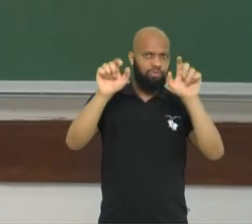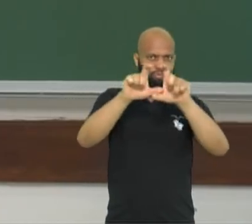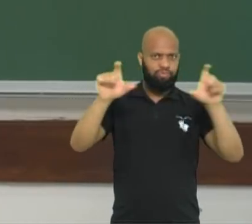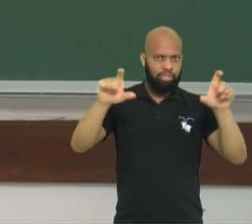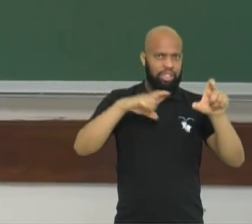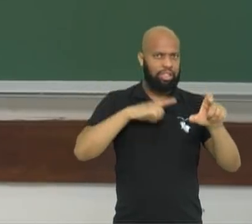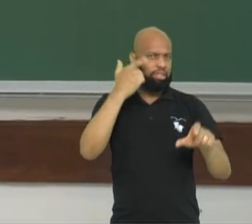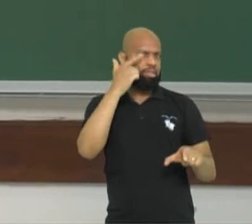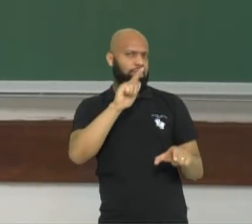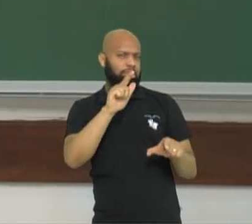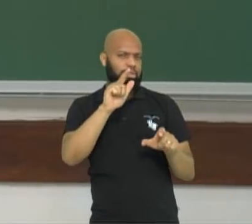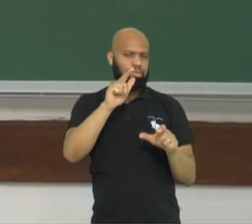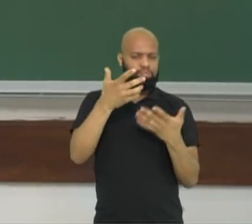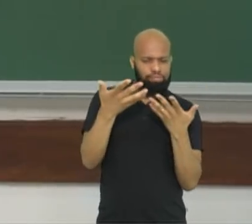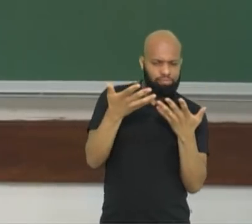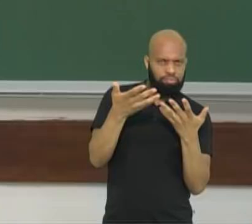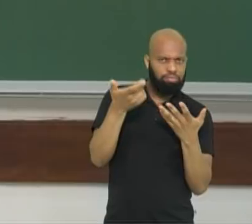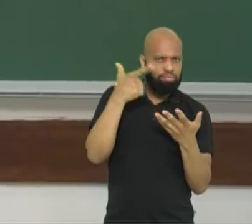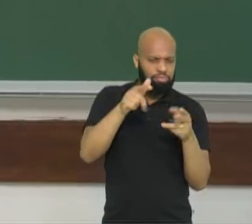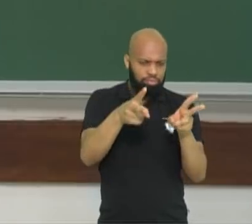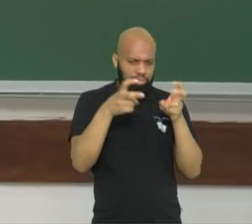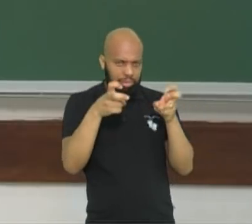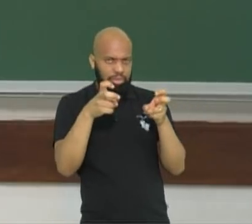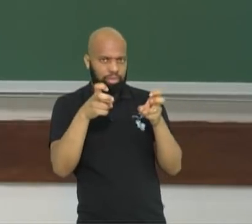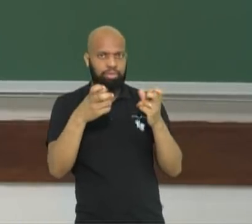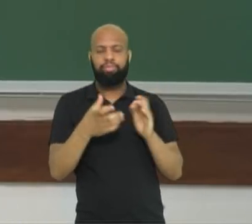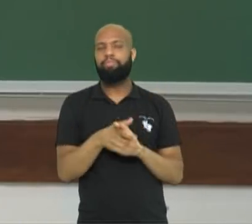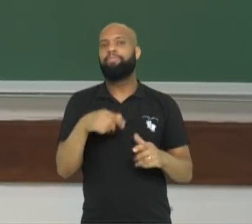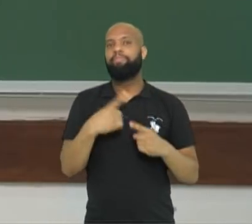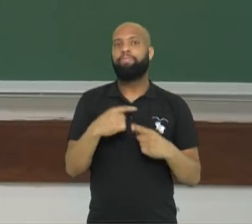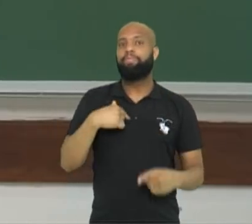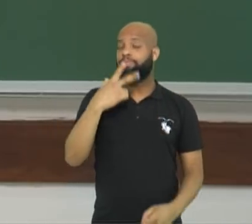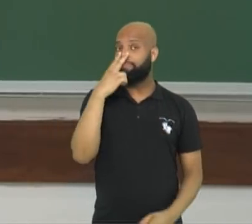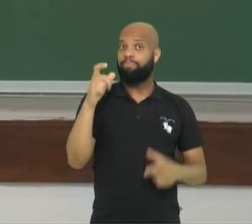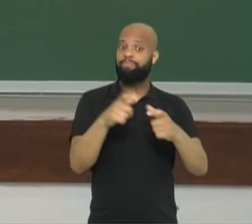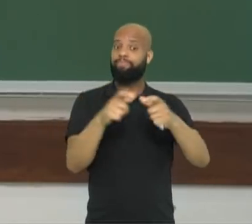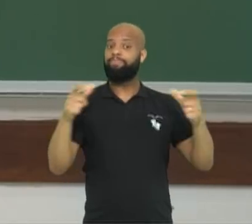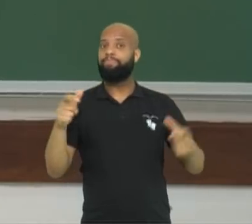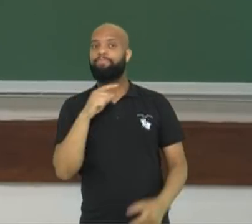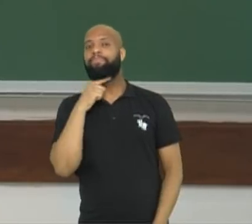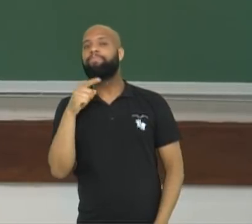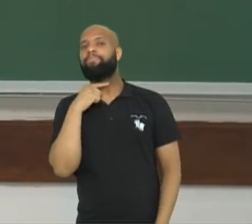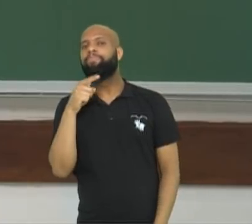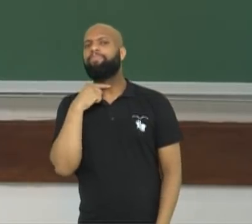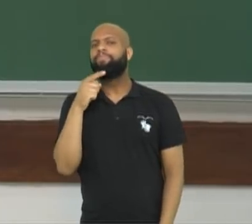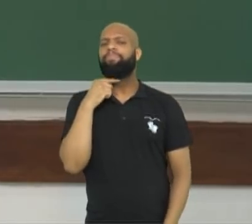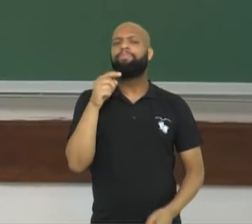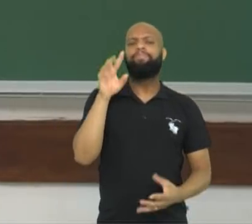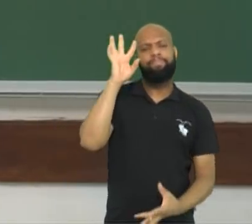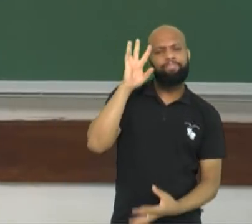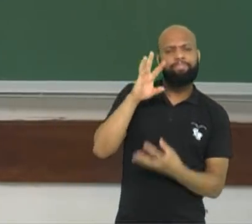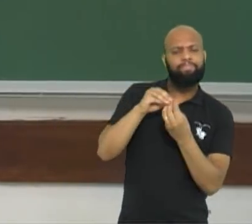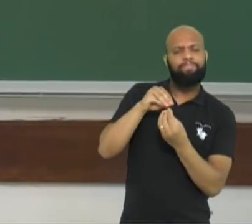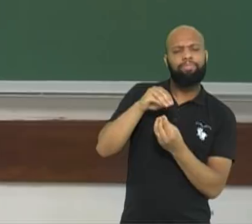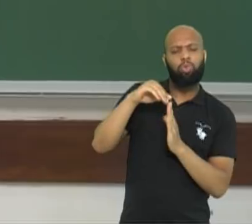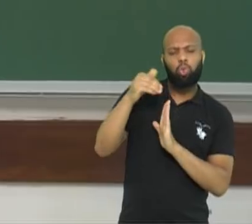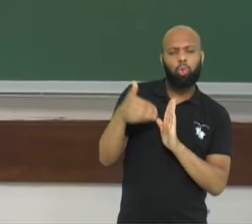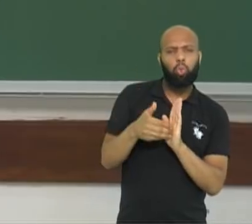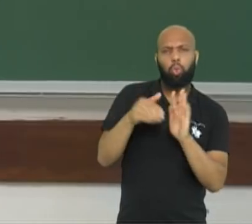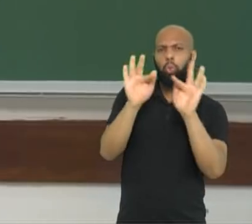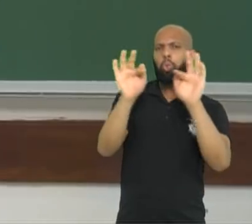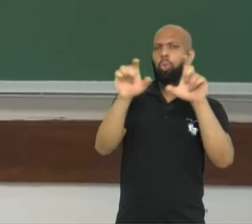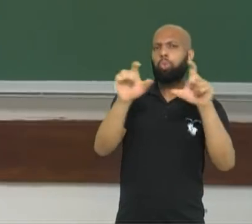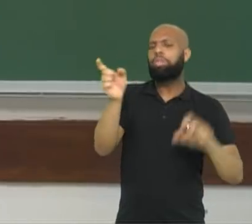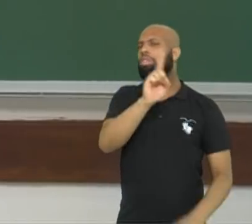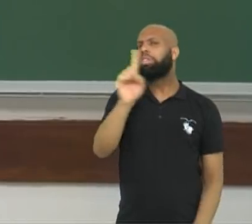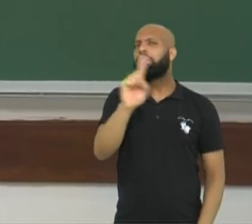regionais ali. Nós não conseguimos, acredito, né, que a maioria de nós não consegue compreender todas elas. Por